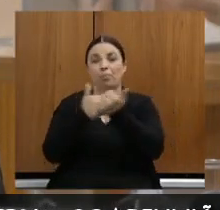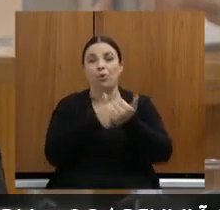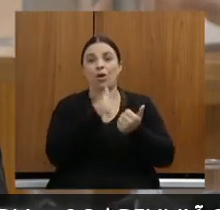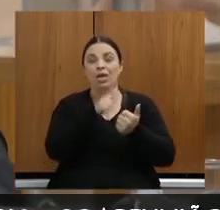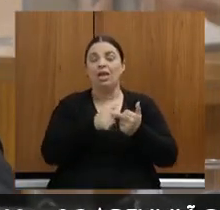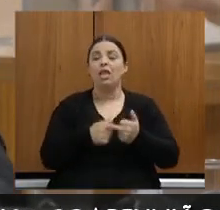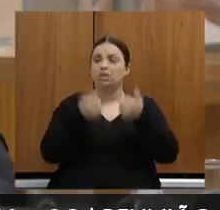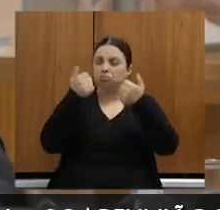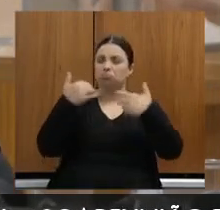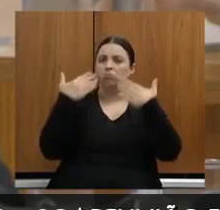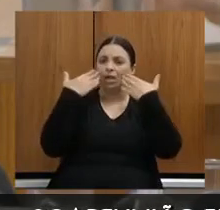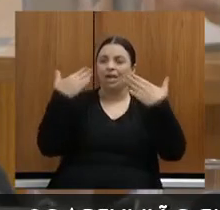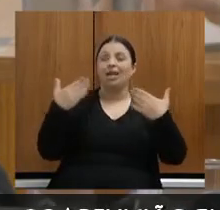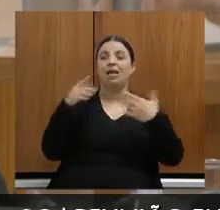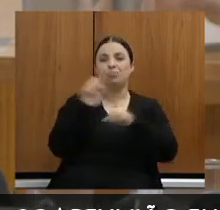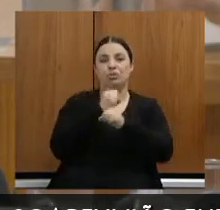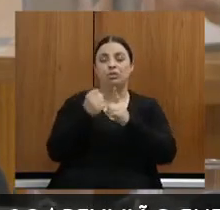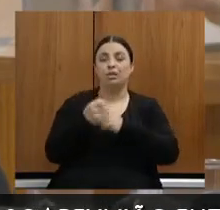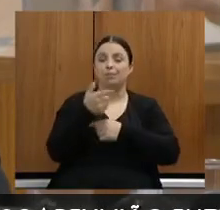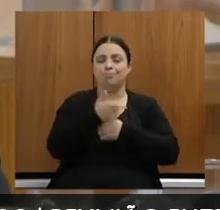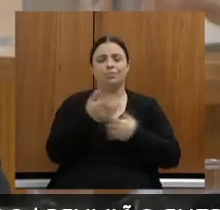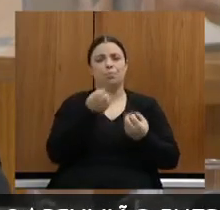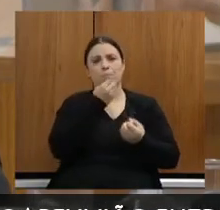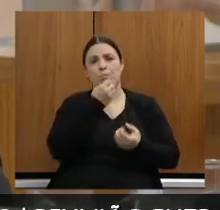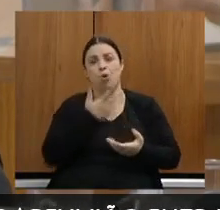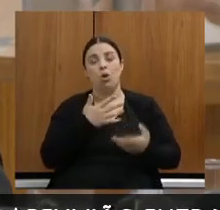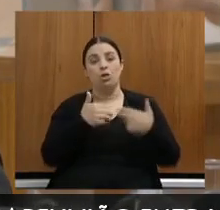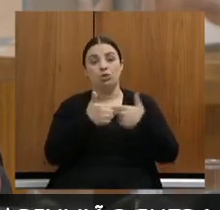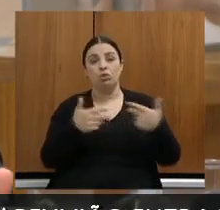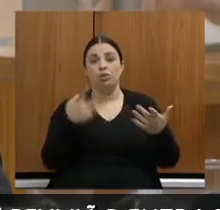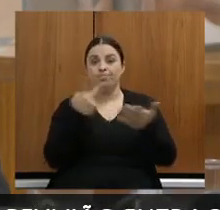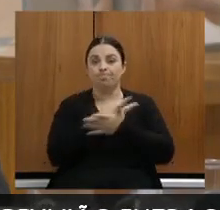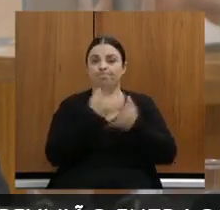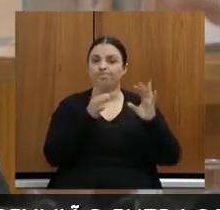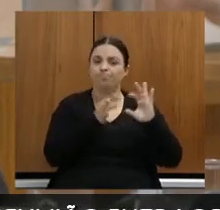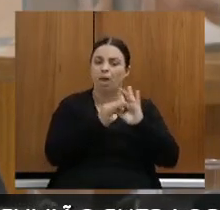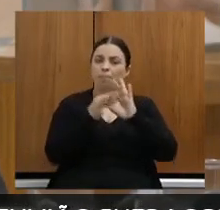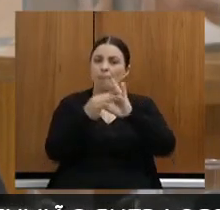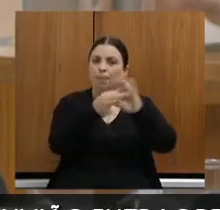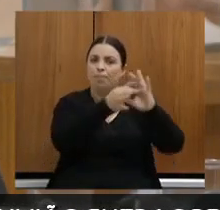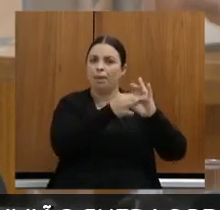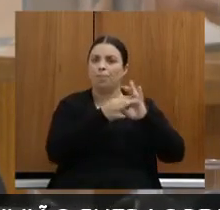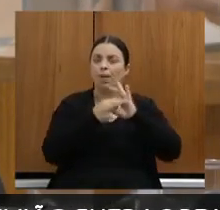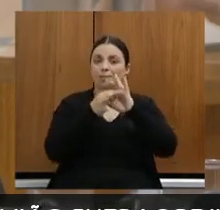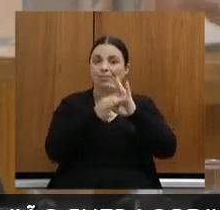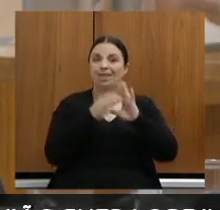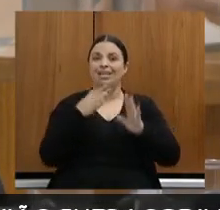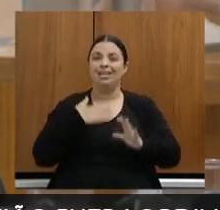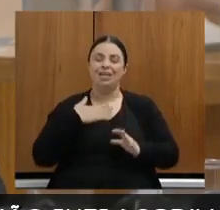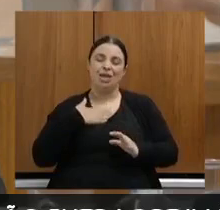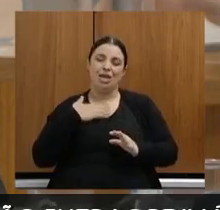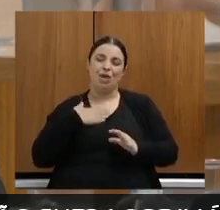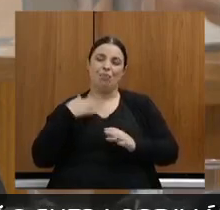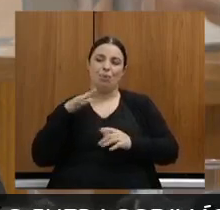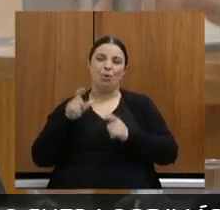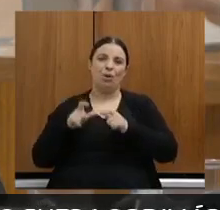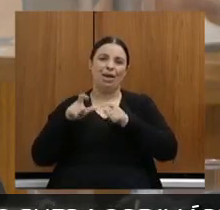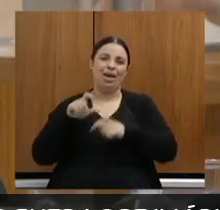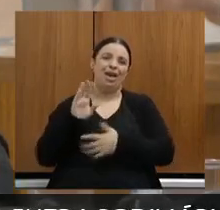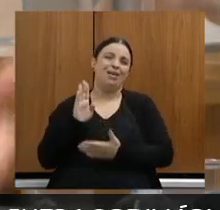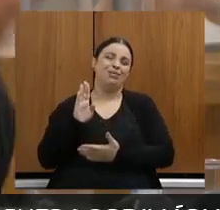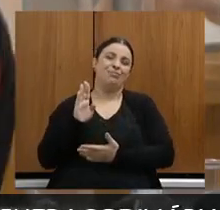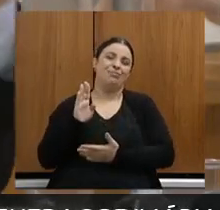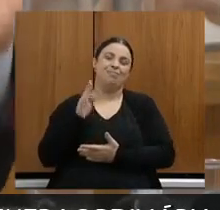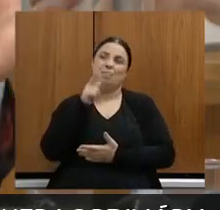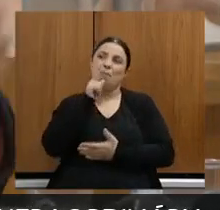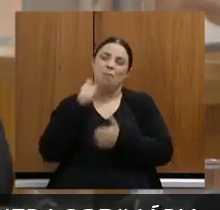só só das coisas estarem conectadas é desde o meu sertão que sou das barrancas do Velho Chico daquele da